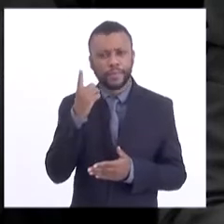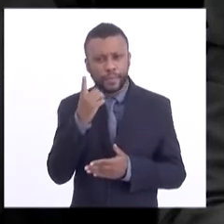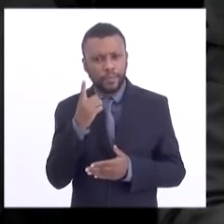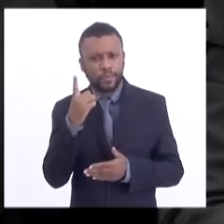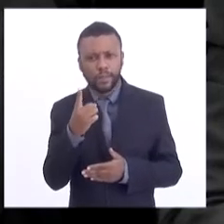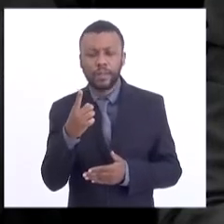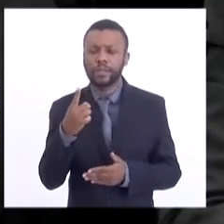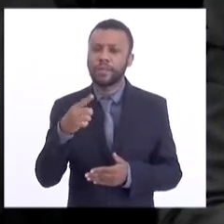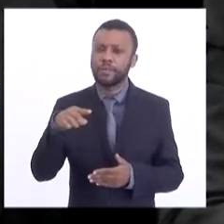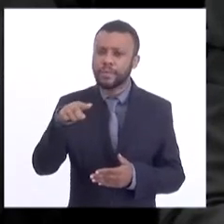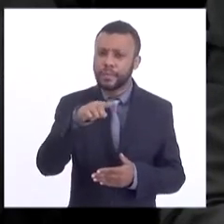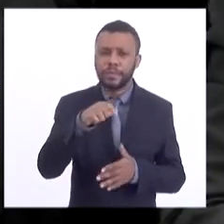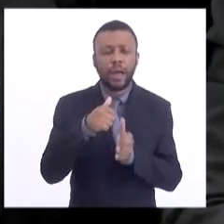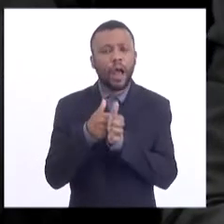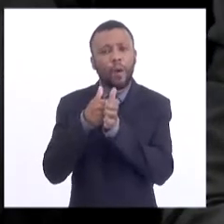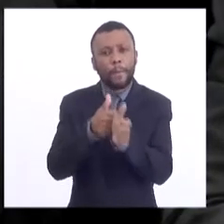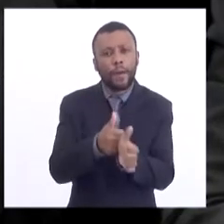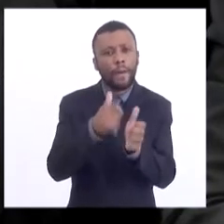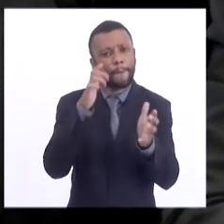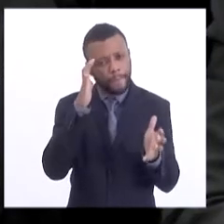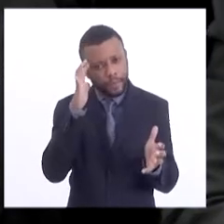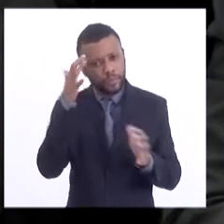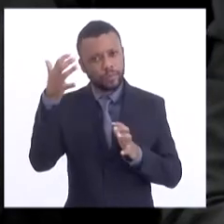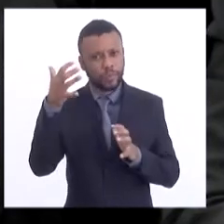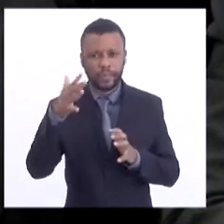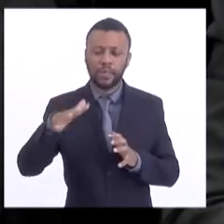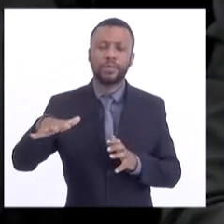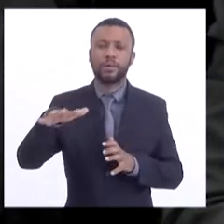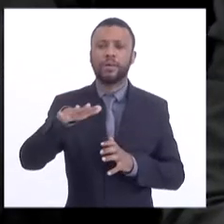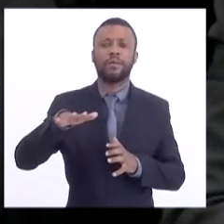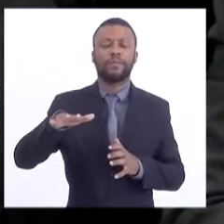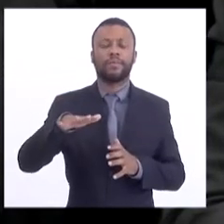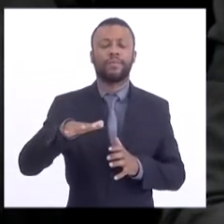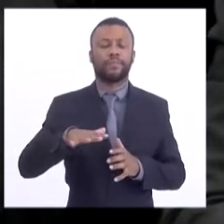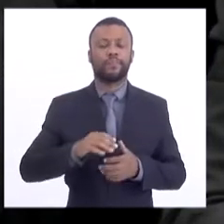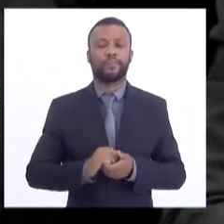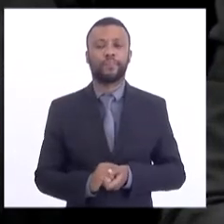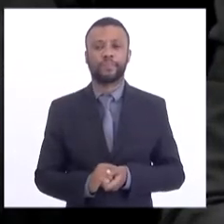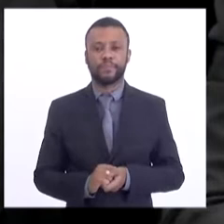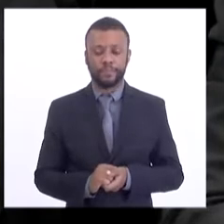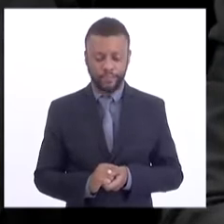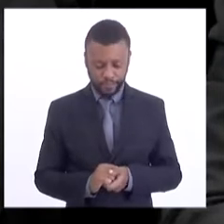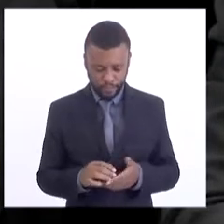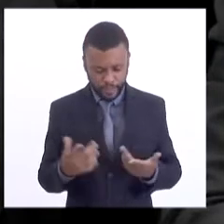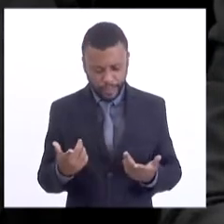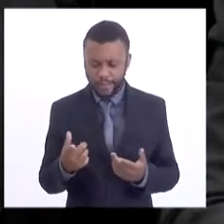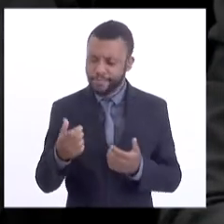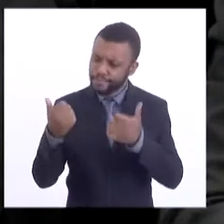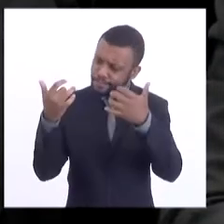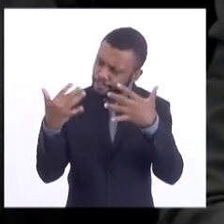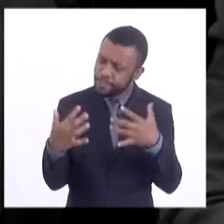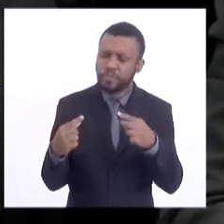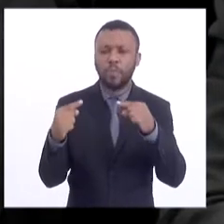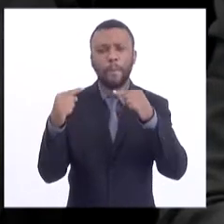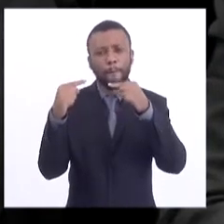uma situação e ele é um ela é muito pertinente